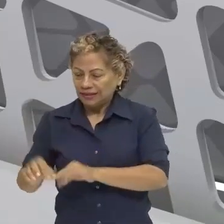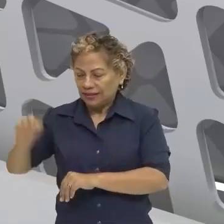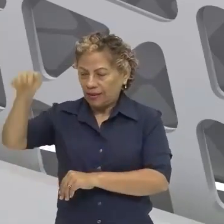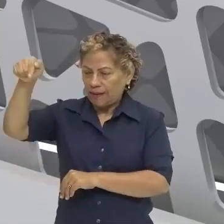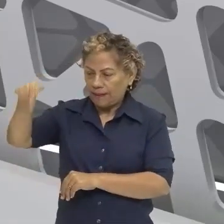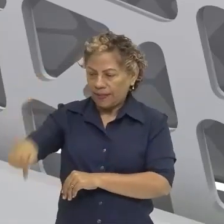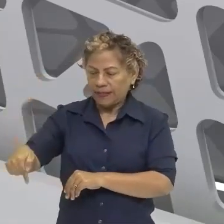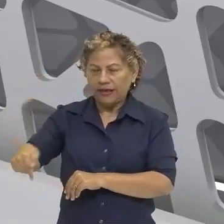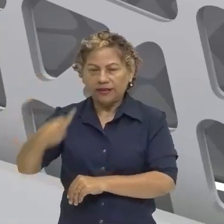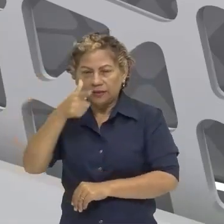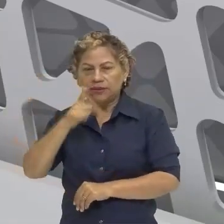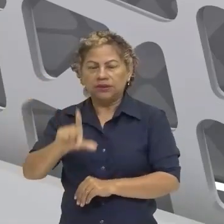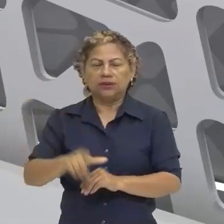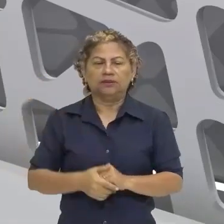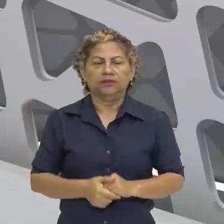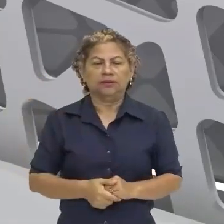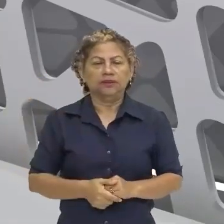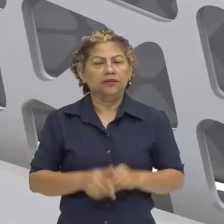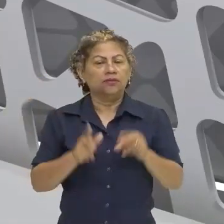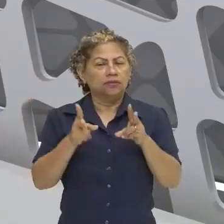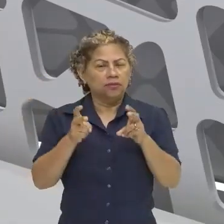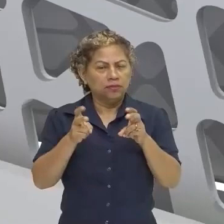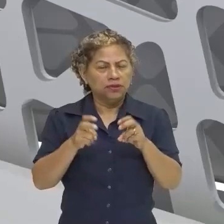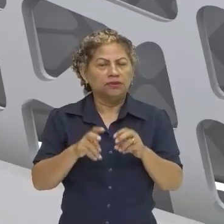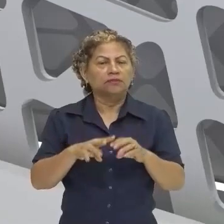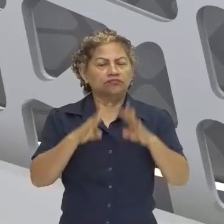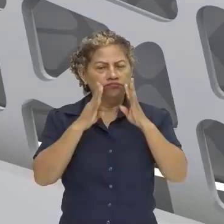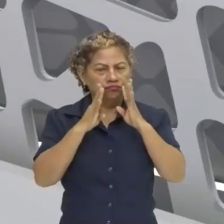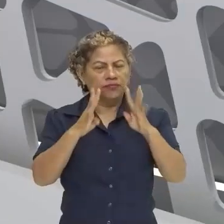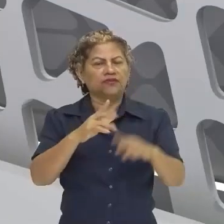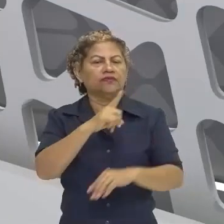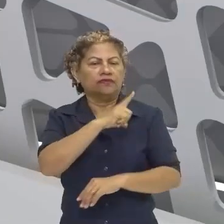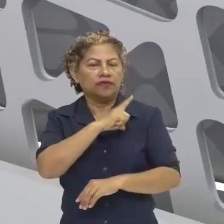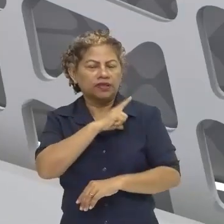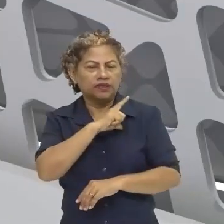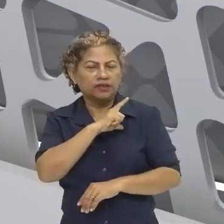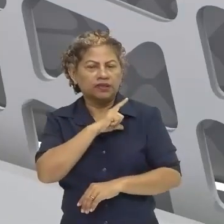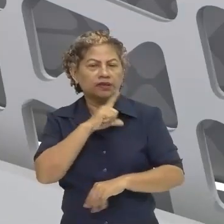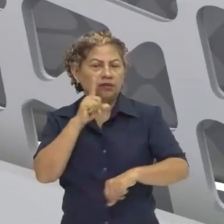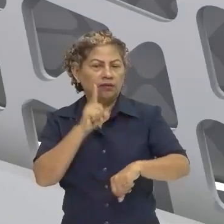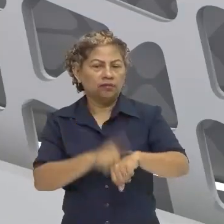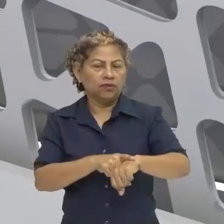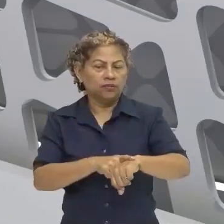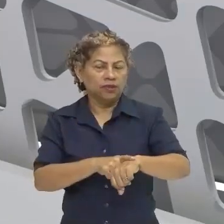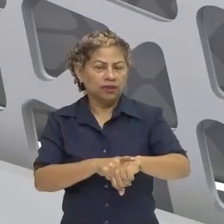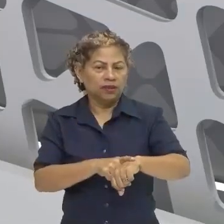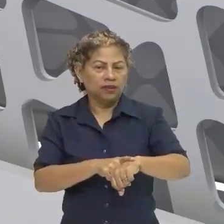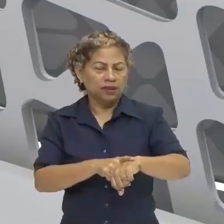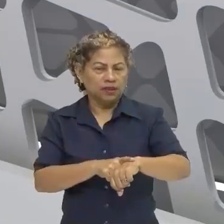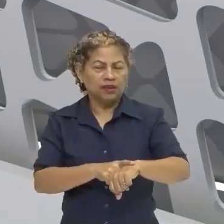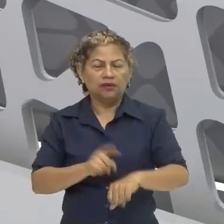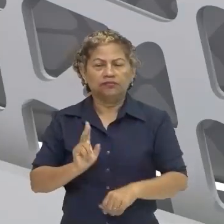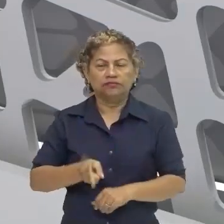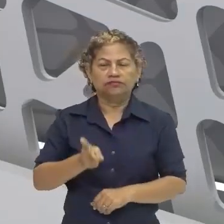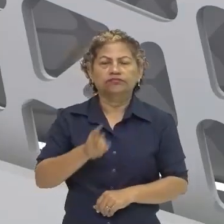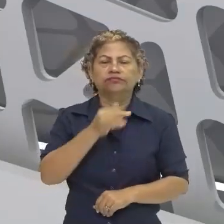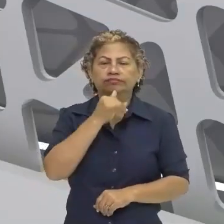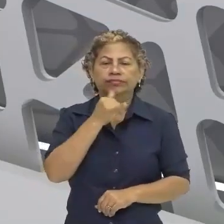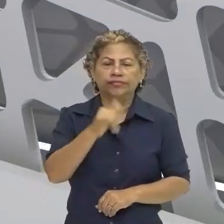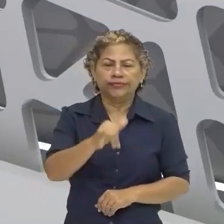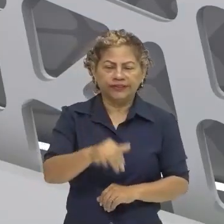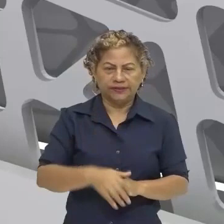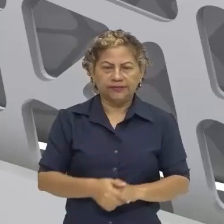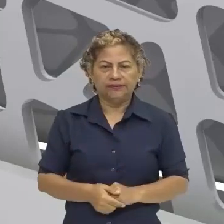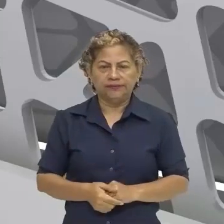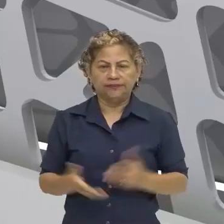na posição desejada. Observem aí que sempre vai ocorrer o quê? O momento da